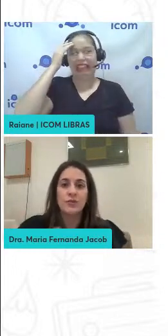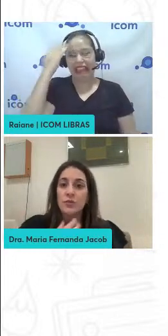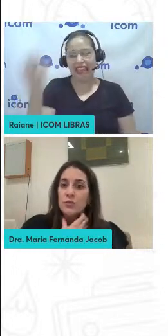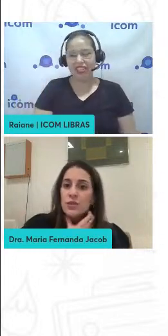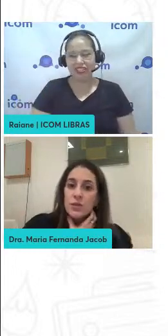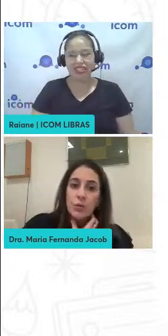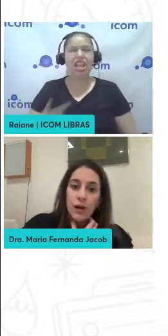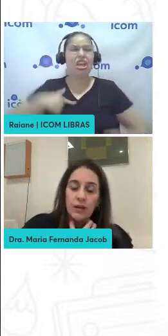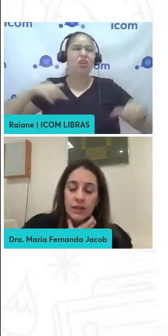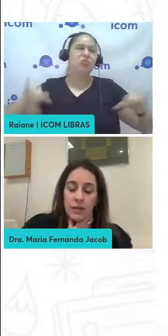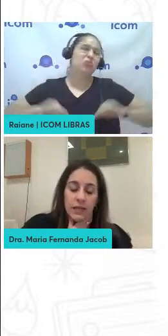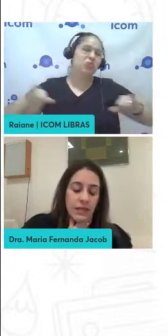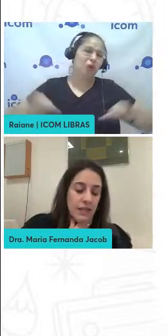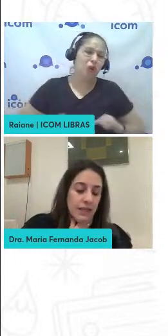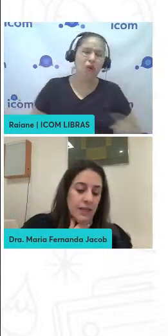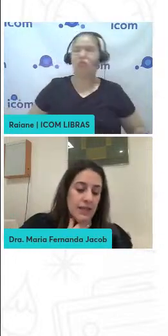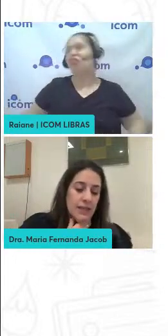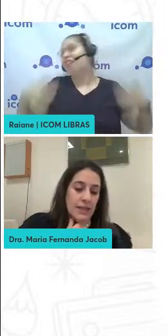que eu sofro, tudo isso